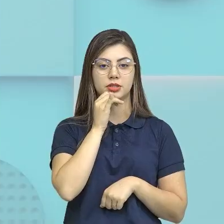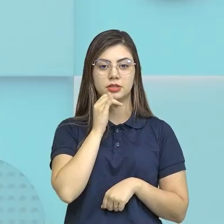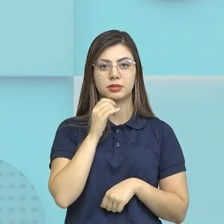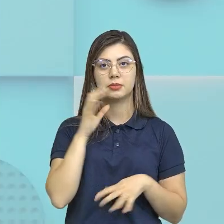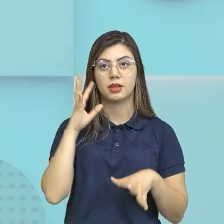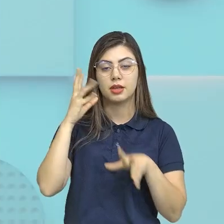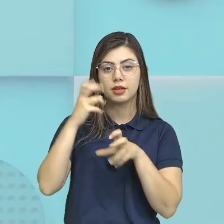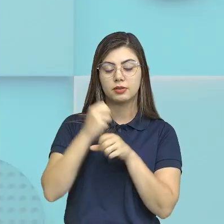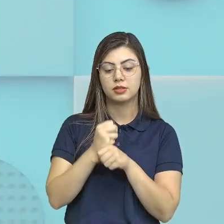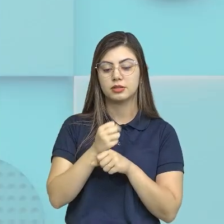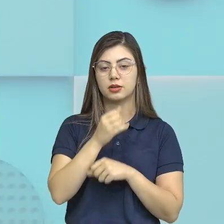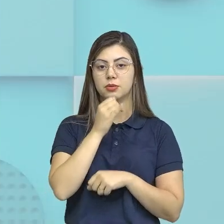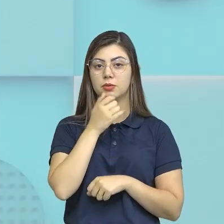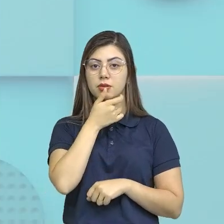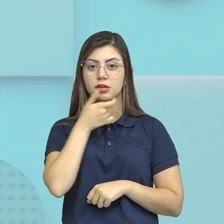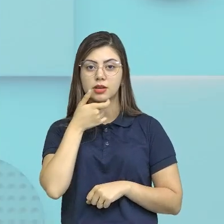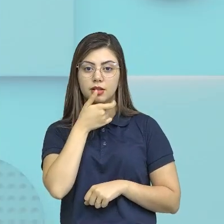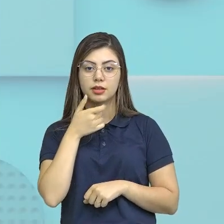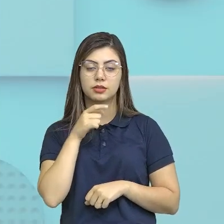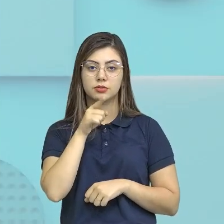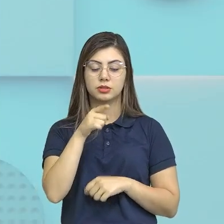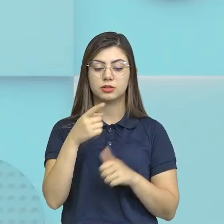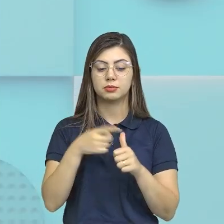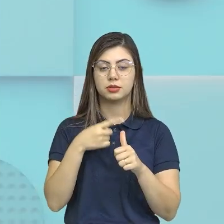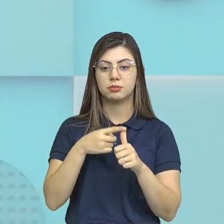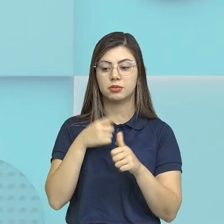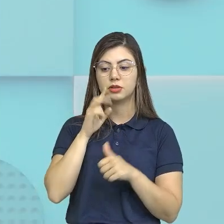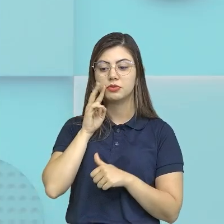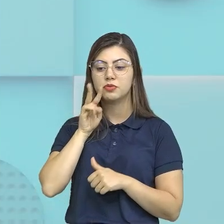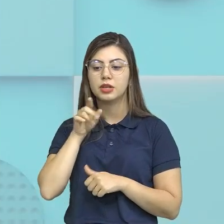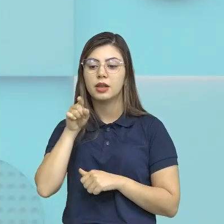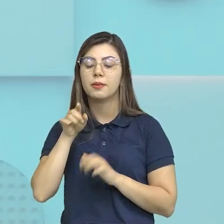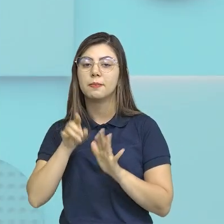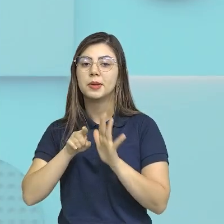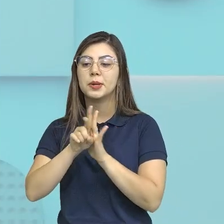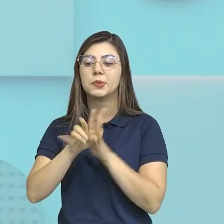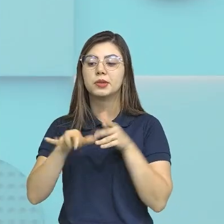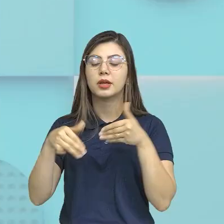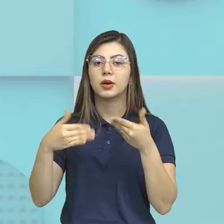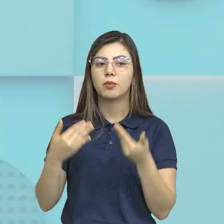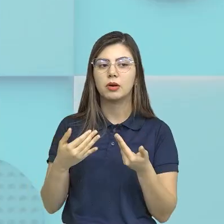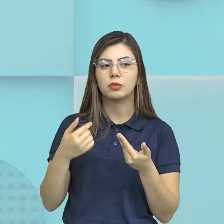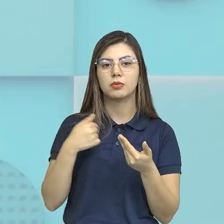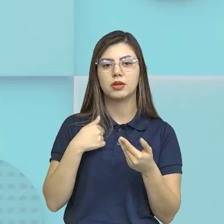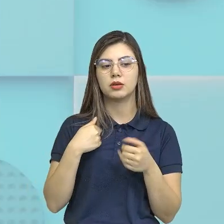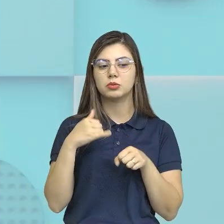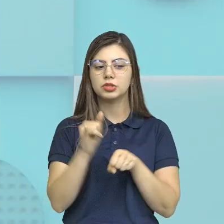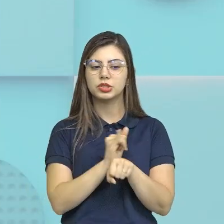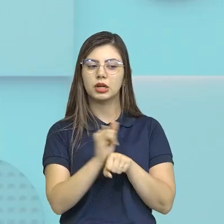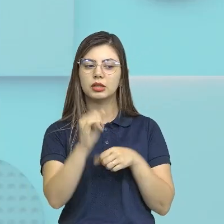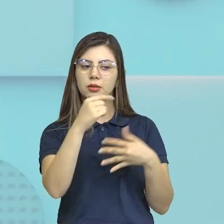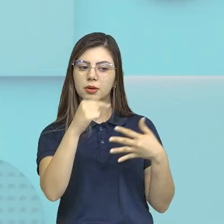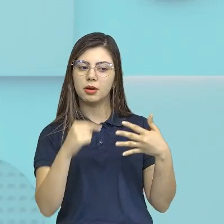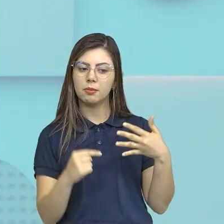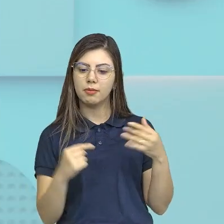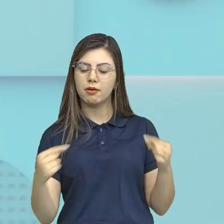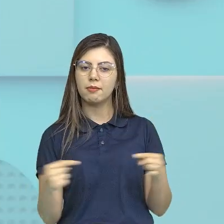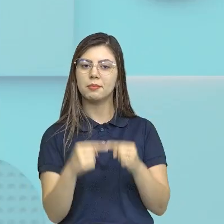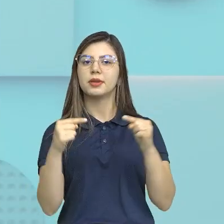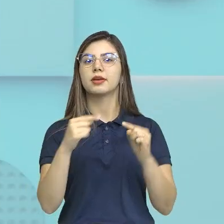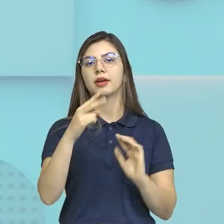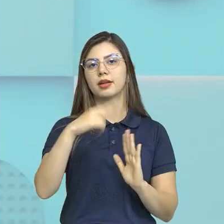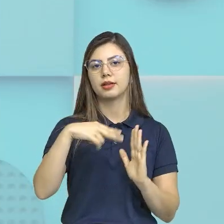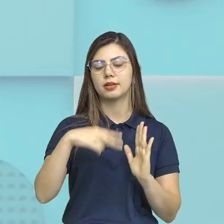língua inglesa, por exemplo, leia a primeira pergunta, veja qual é a estratégia que você vai utilizar, e aí sim você vai ler o texto. Porque às vezes a gente